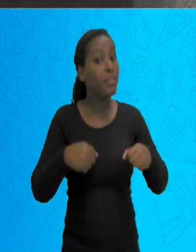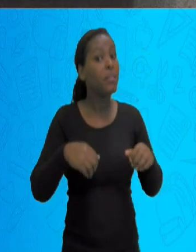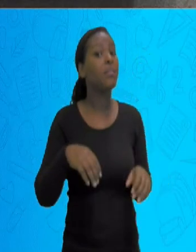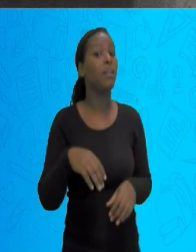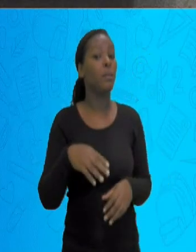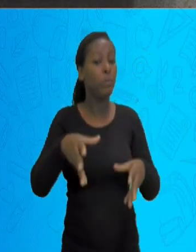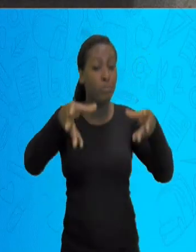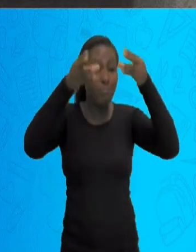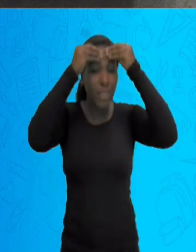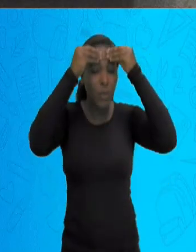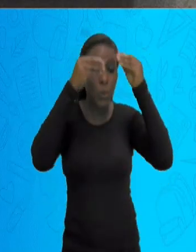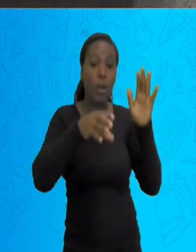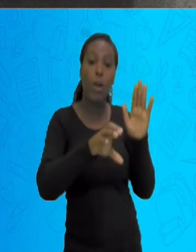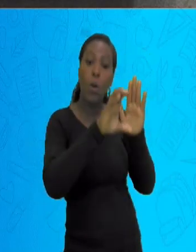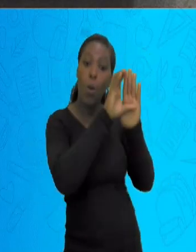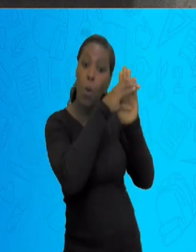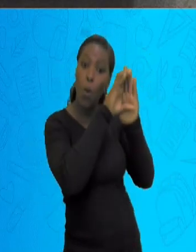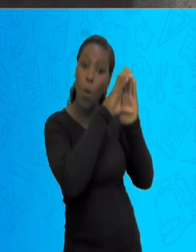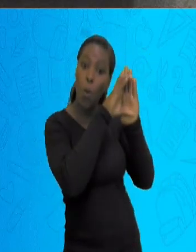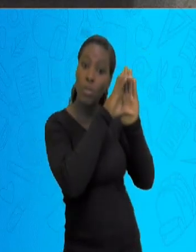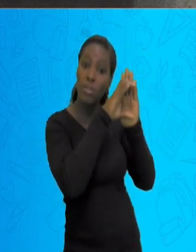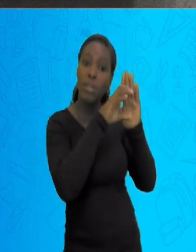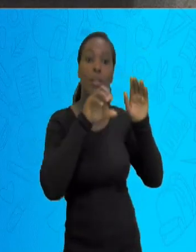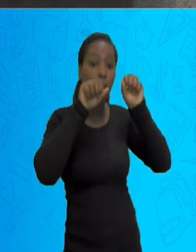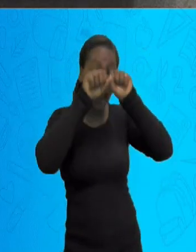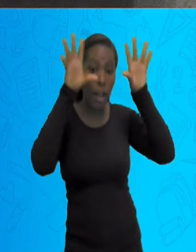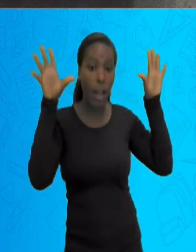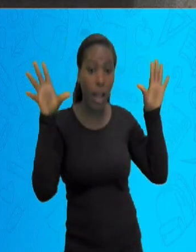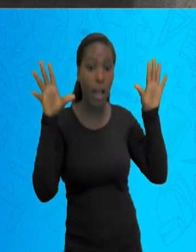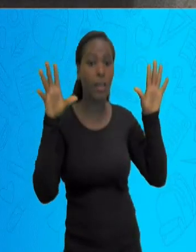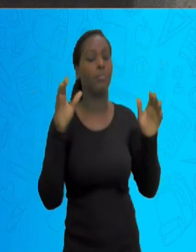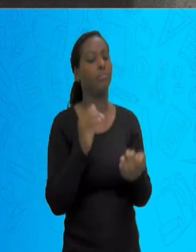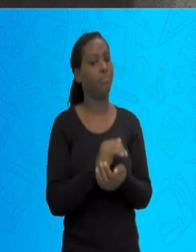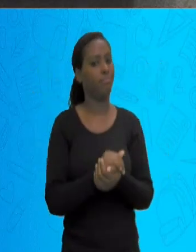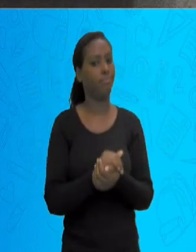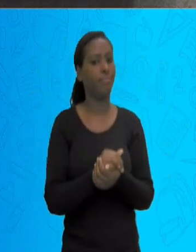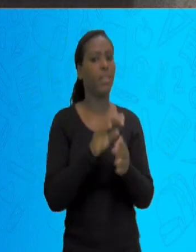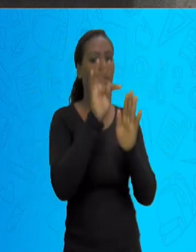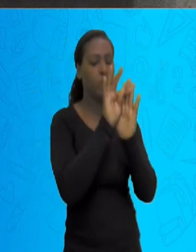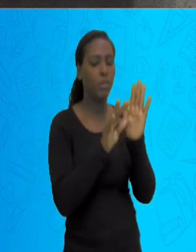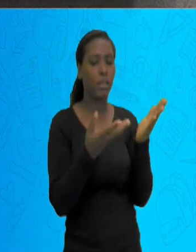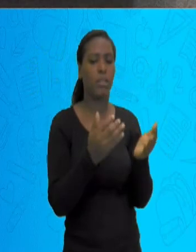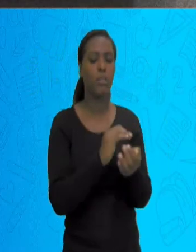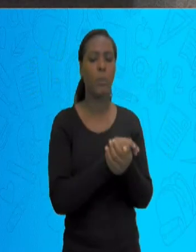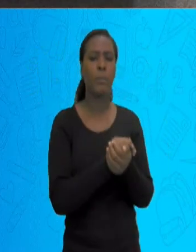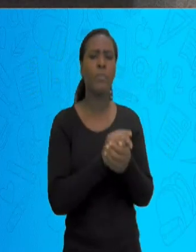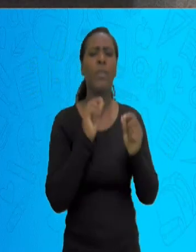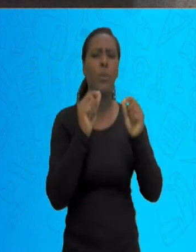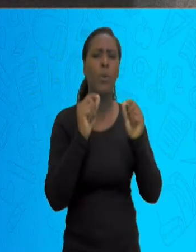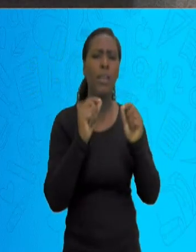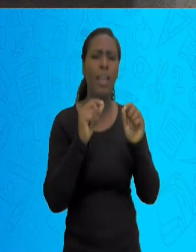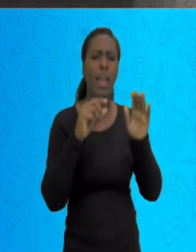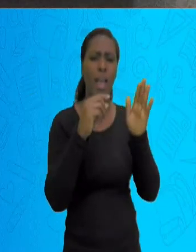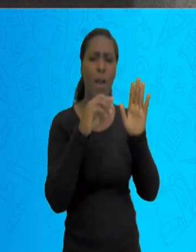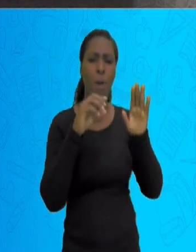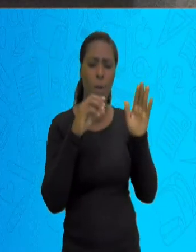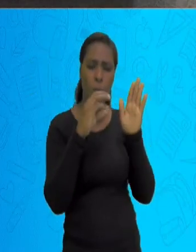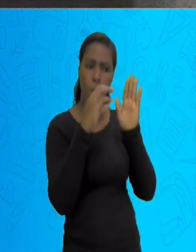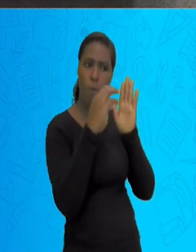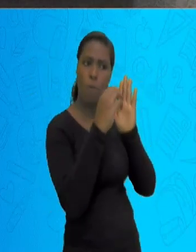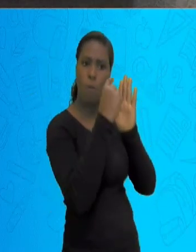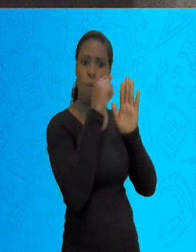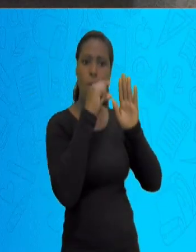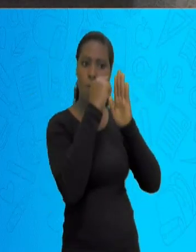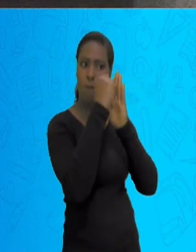esclarecidos. Versos eu tenho como linha. Isso, o verso é a linha. Já a estrofe é